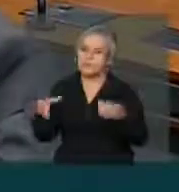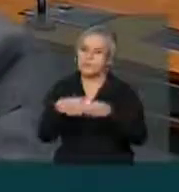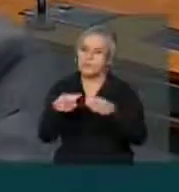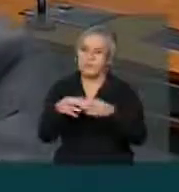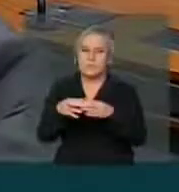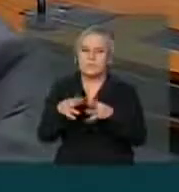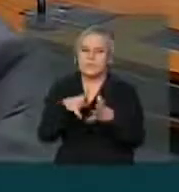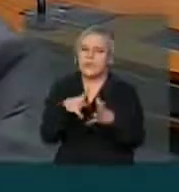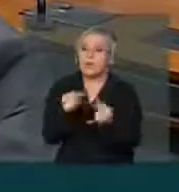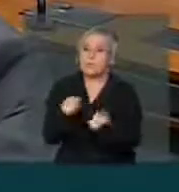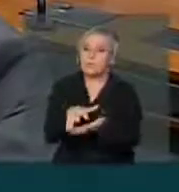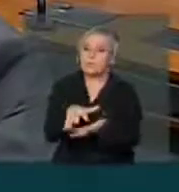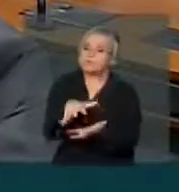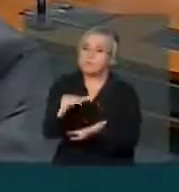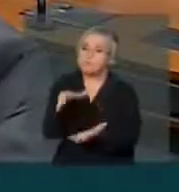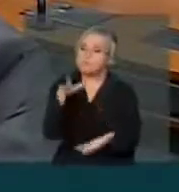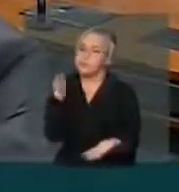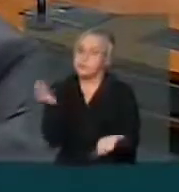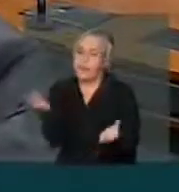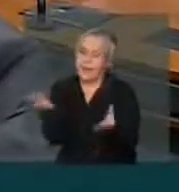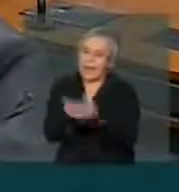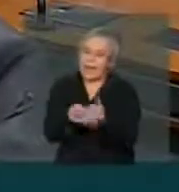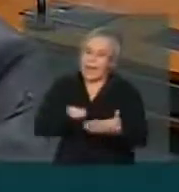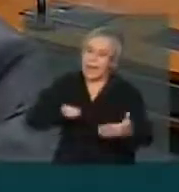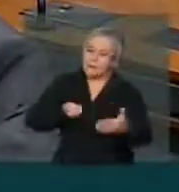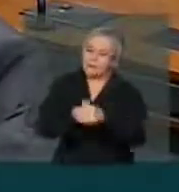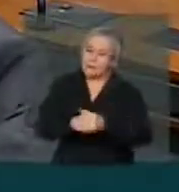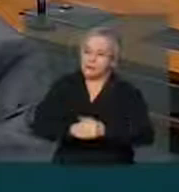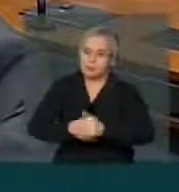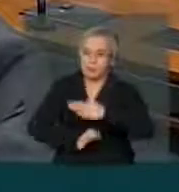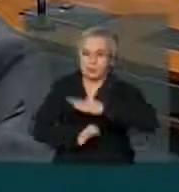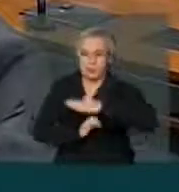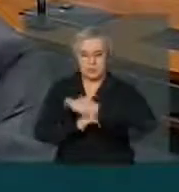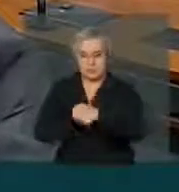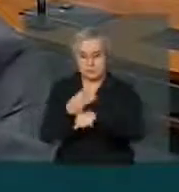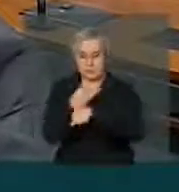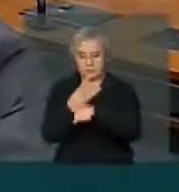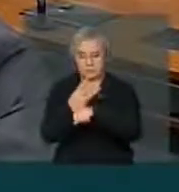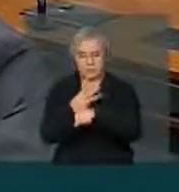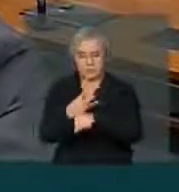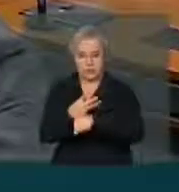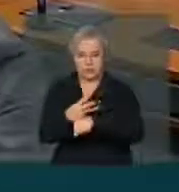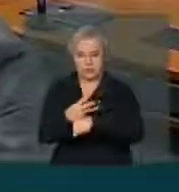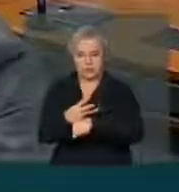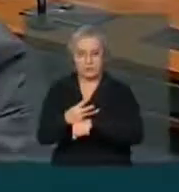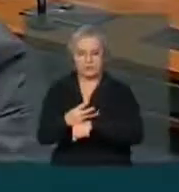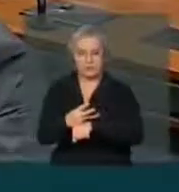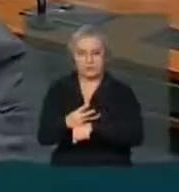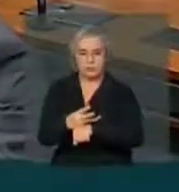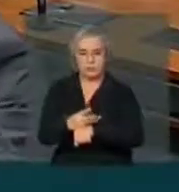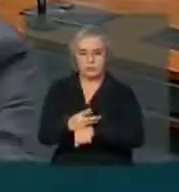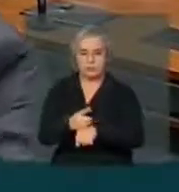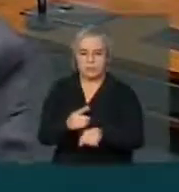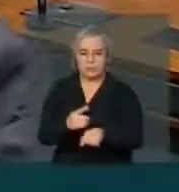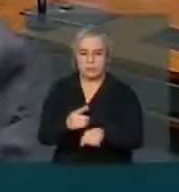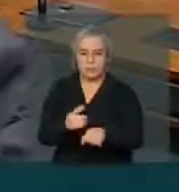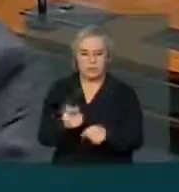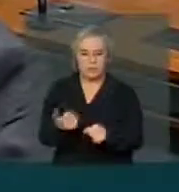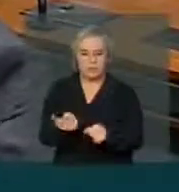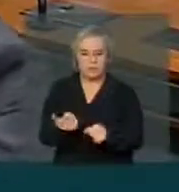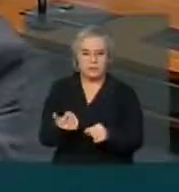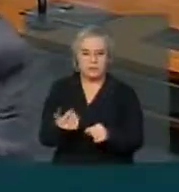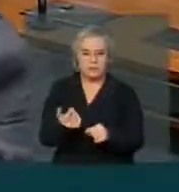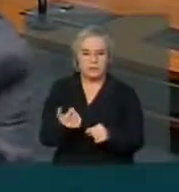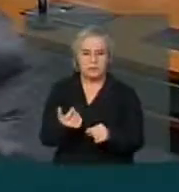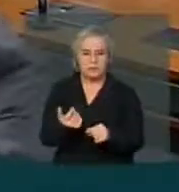um gigantesco volume de ações trabalhistas das empresas terceirizadas. A gente tem uma precarização absoluta, e não porque são